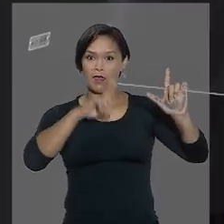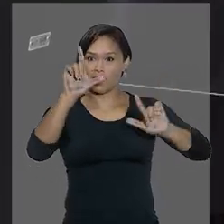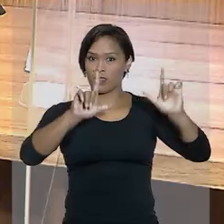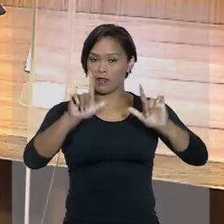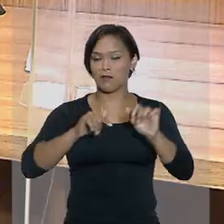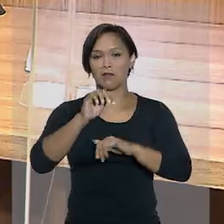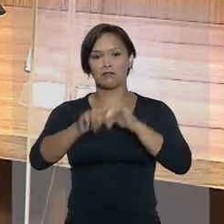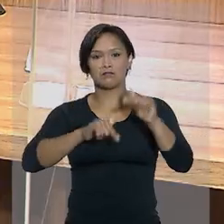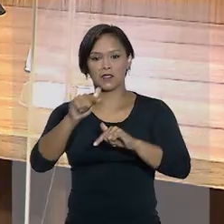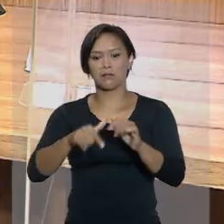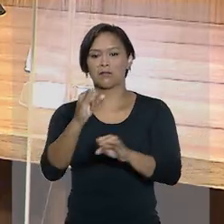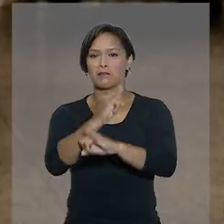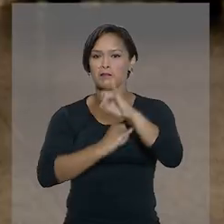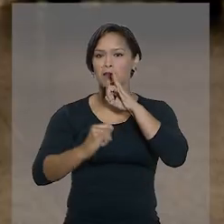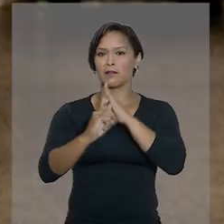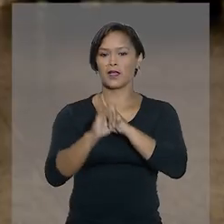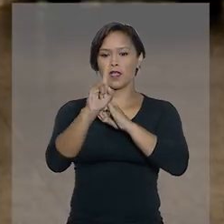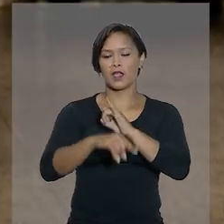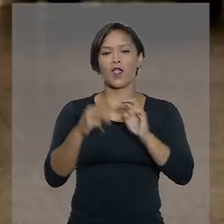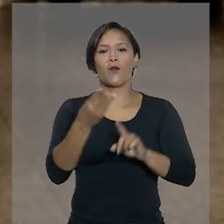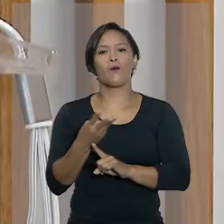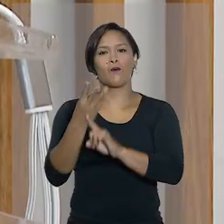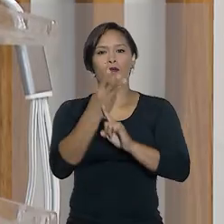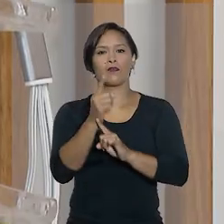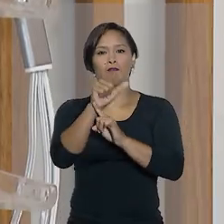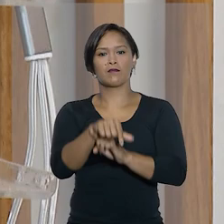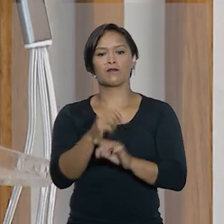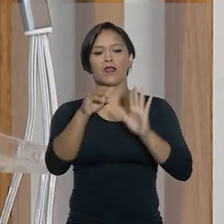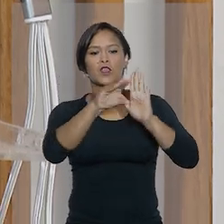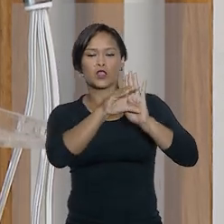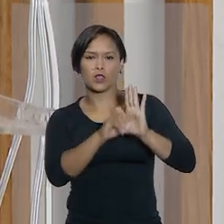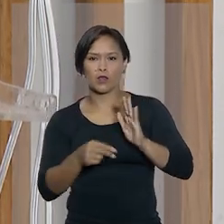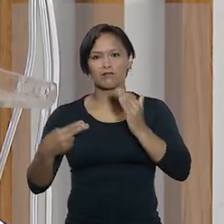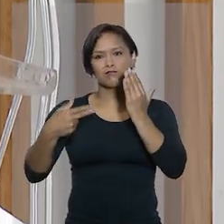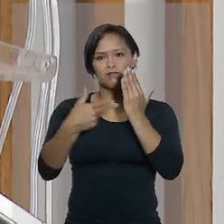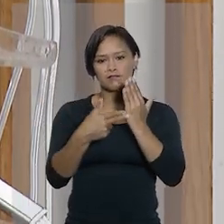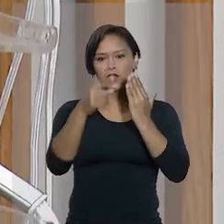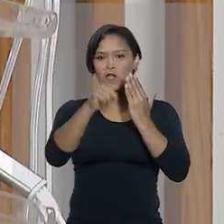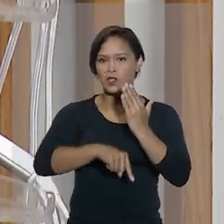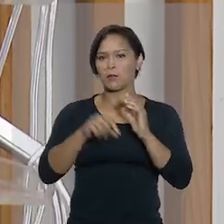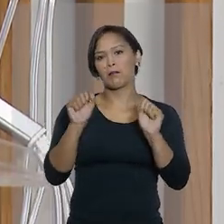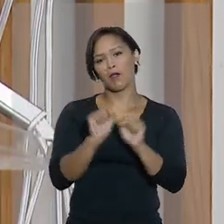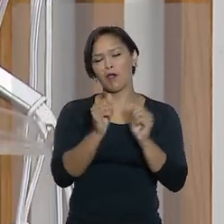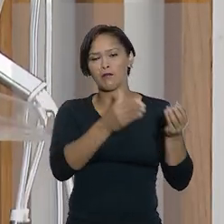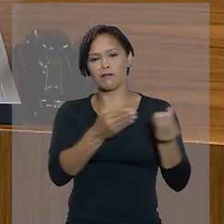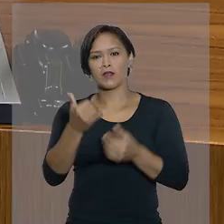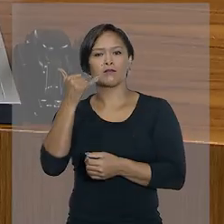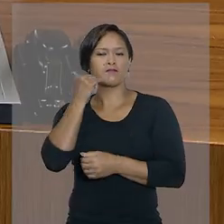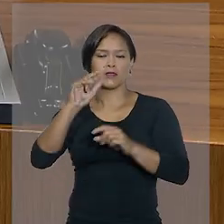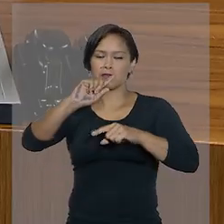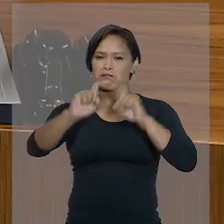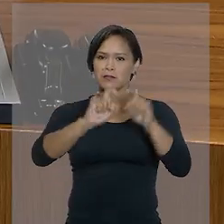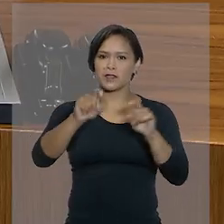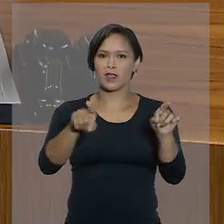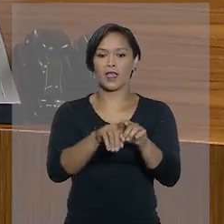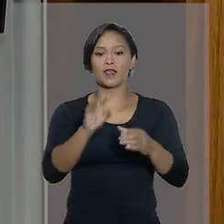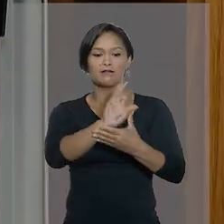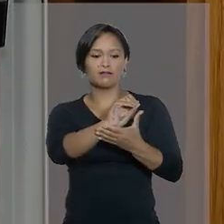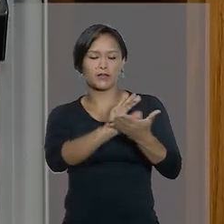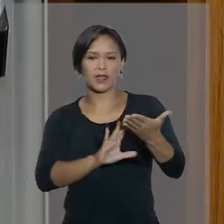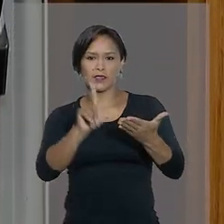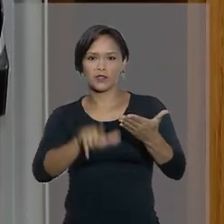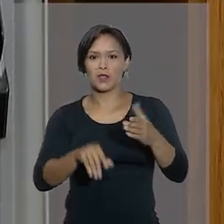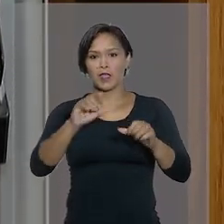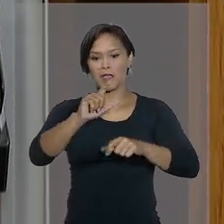de trabalho com internet, rede Wi-Fi, totem de carregadores para dispositivos móveis, além de impressora